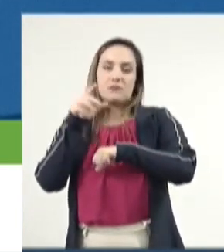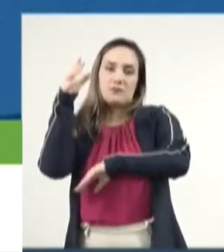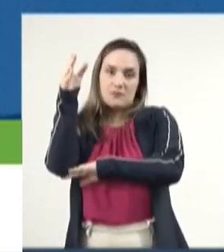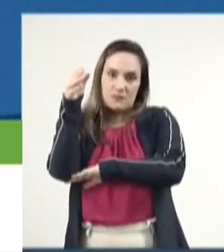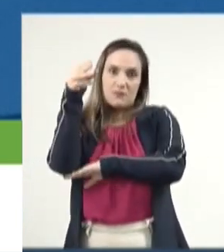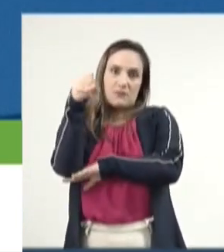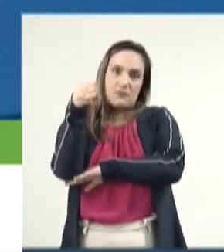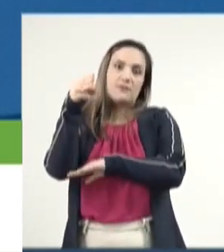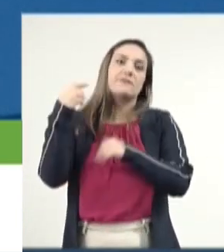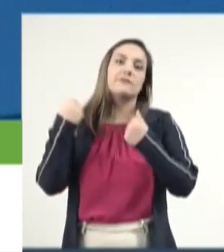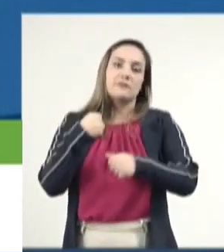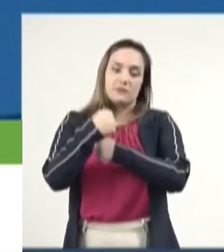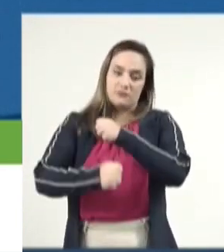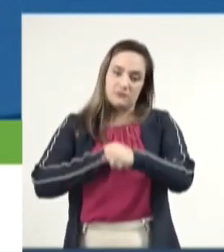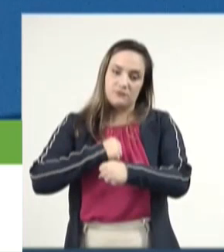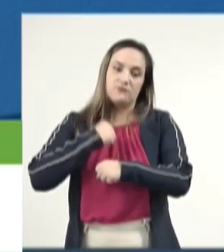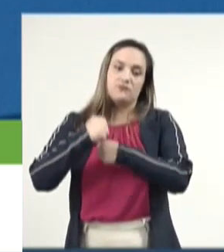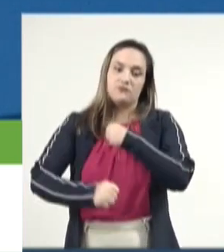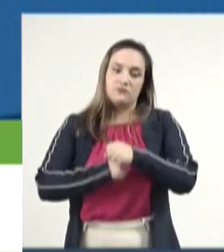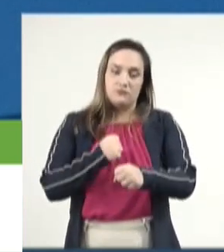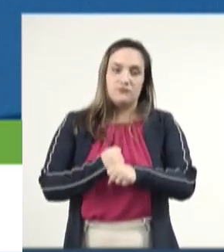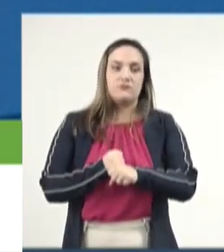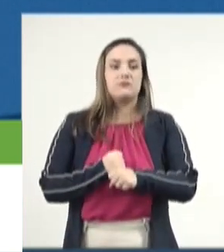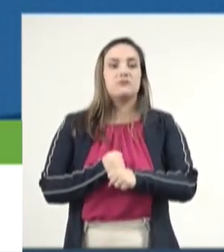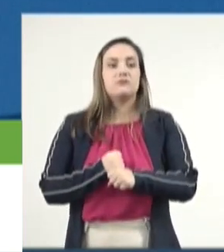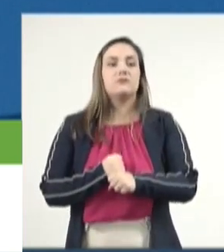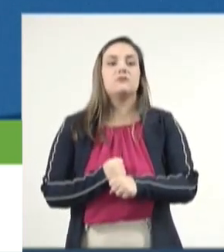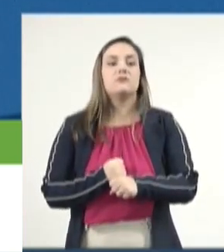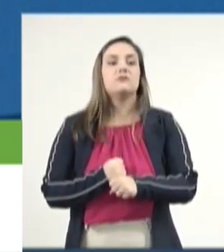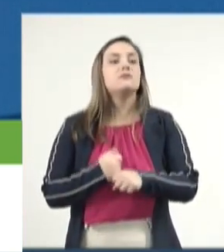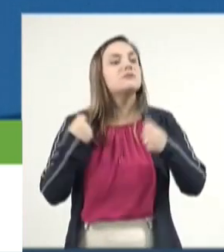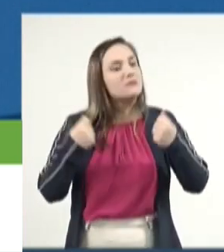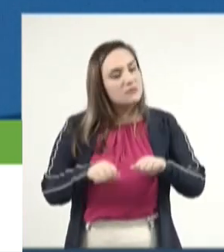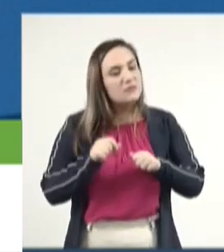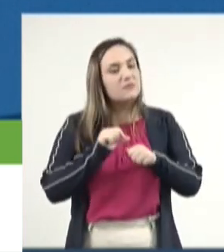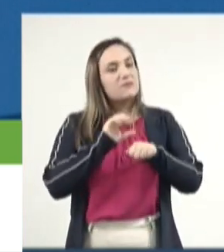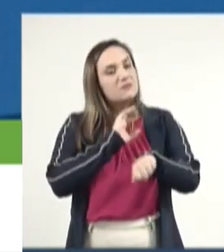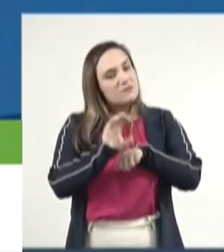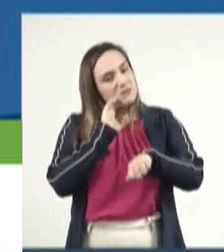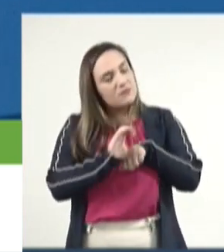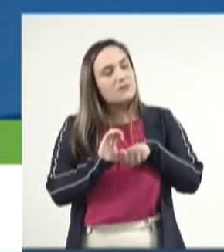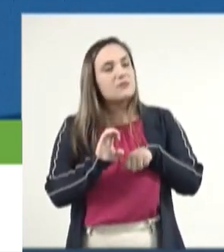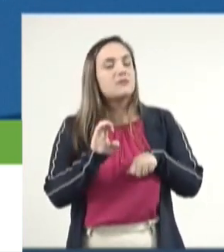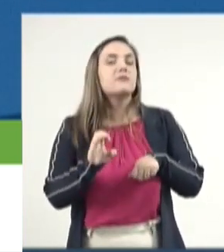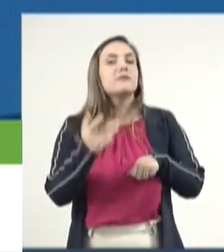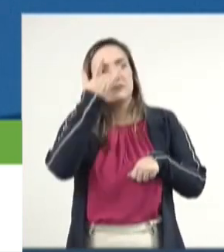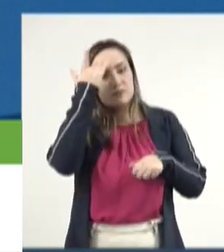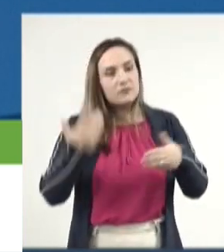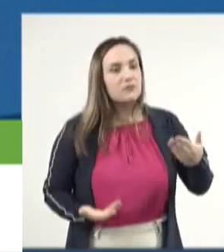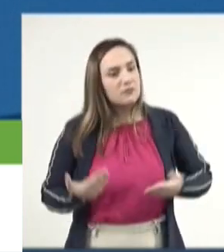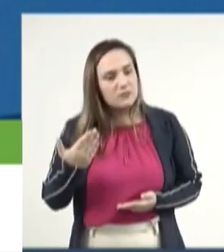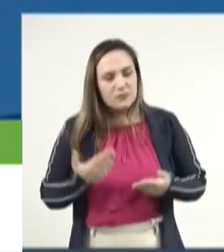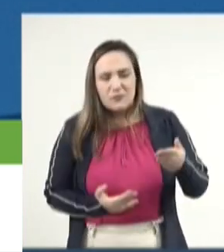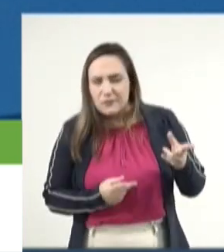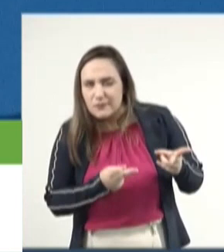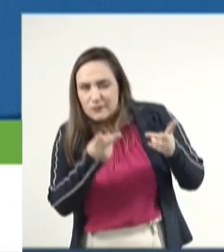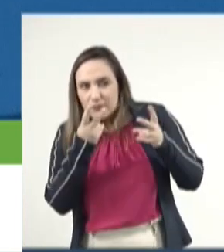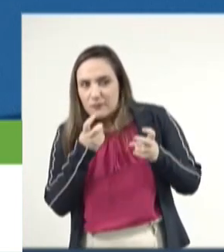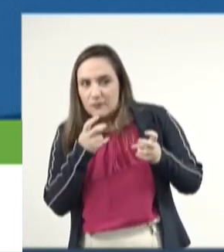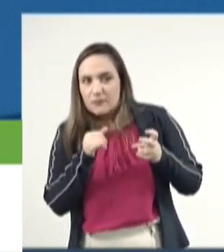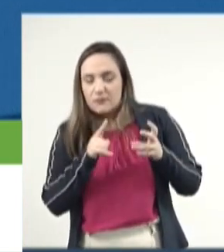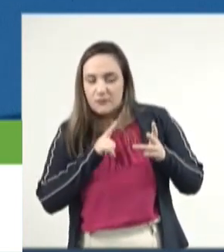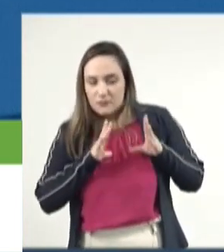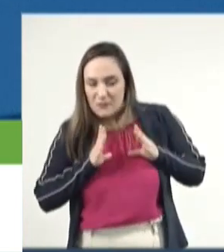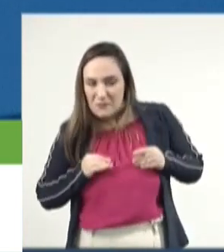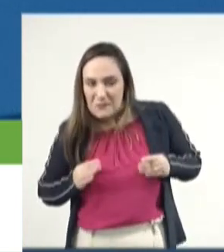deverão promover anualmente a captação de todos os seus funcionários para que estejam habilitados a identificar, combater o